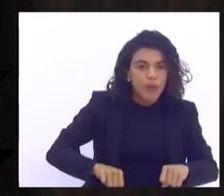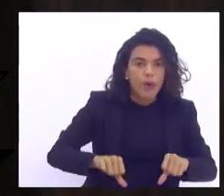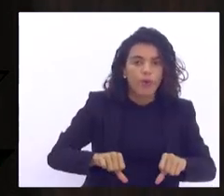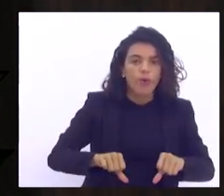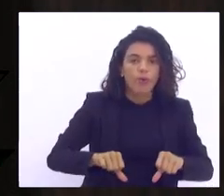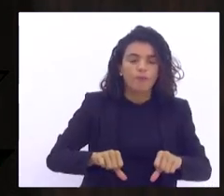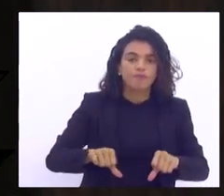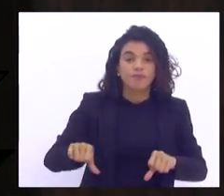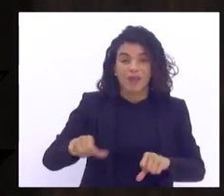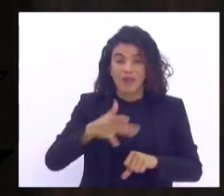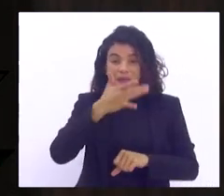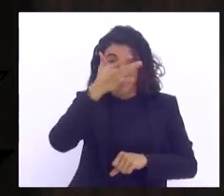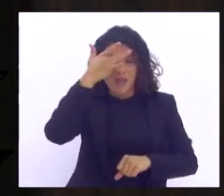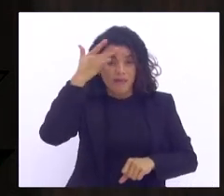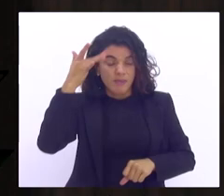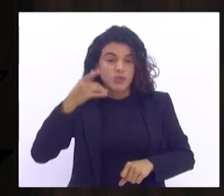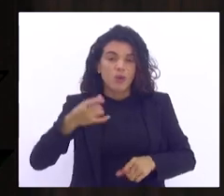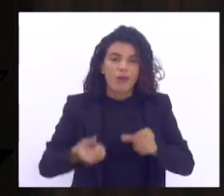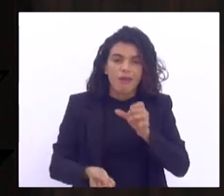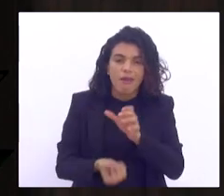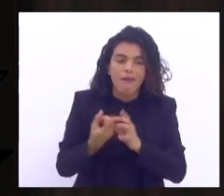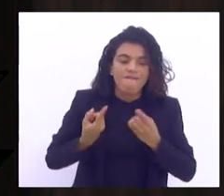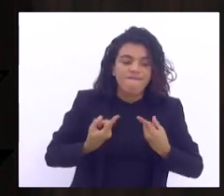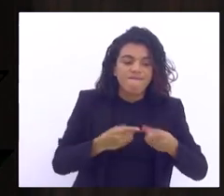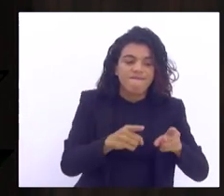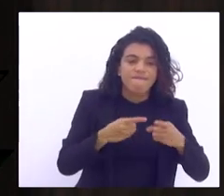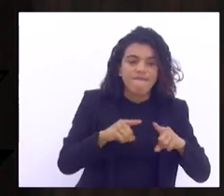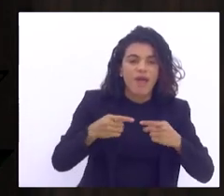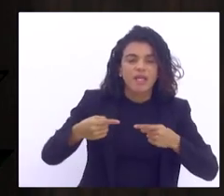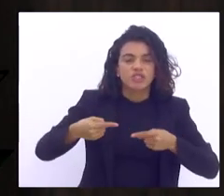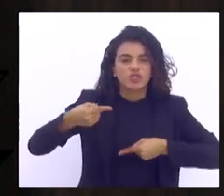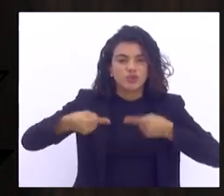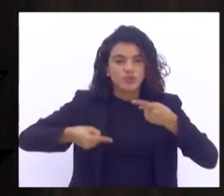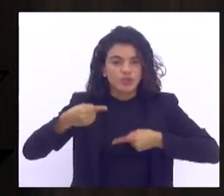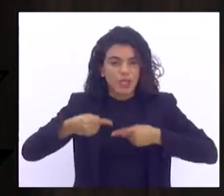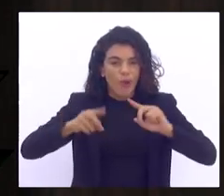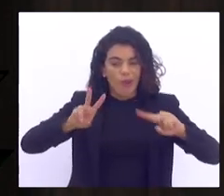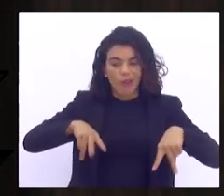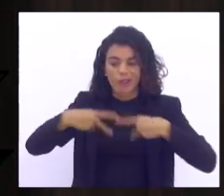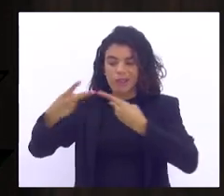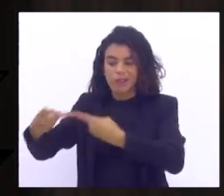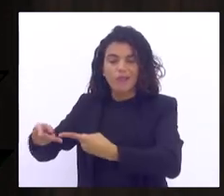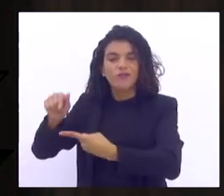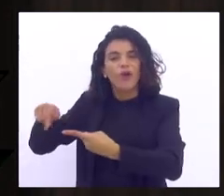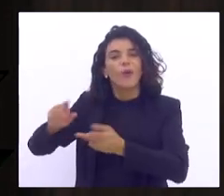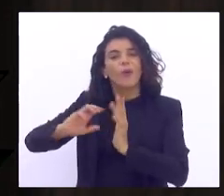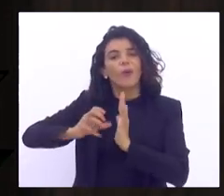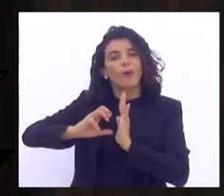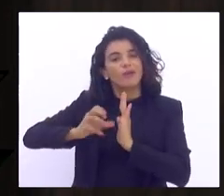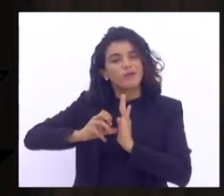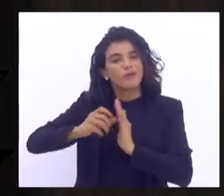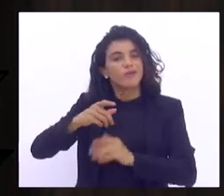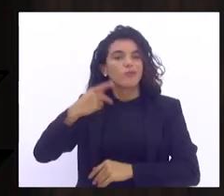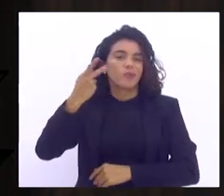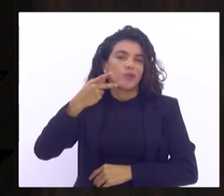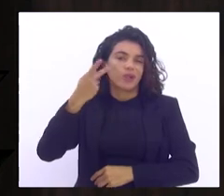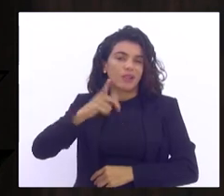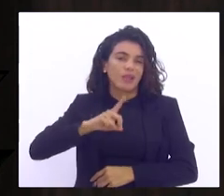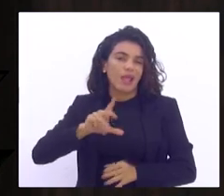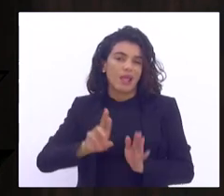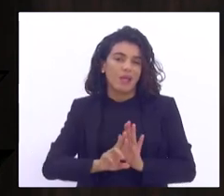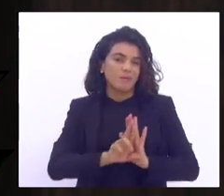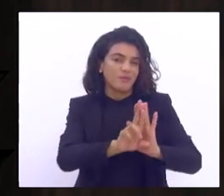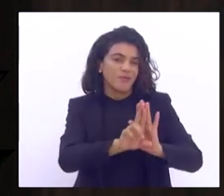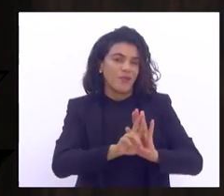é que quem provocou essa discussão, transferindo-a para o Supremo, foi um partido político que tem representatividade